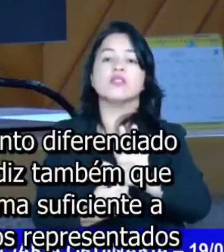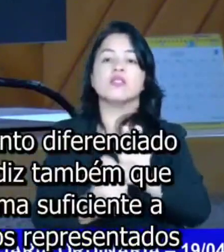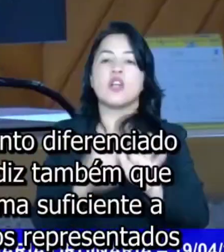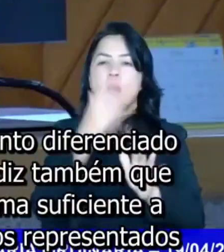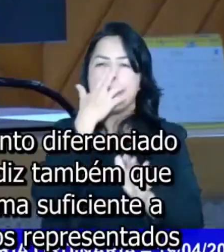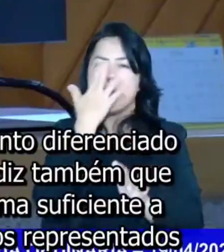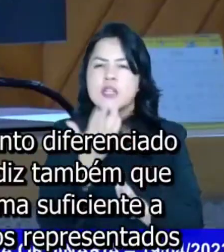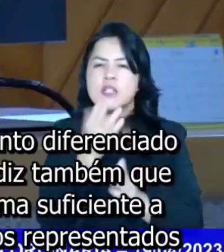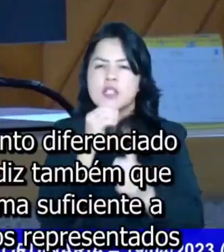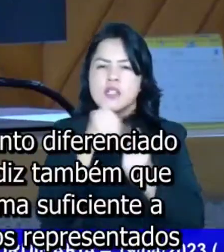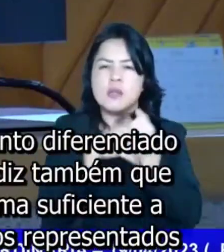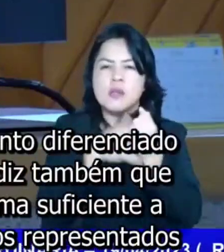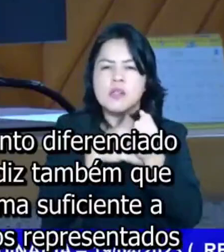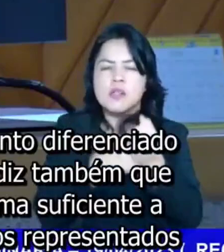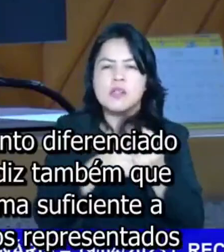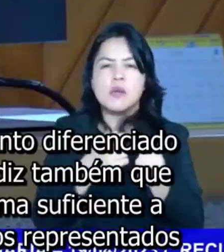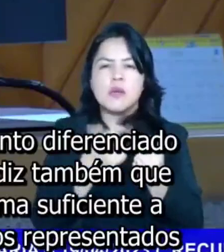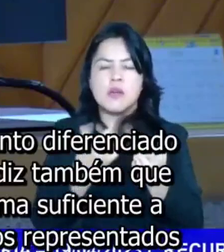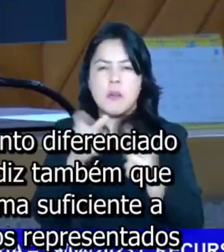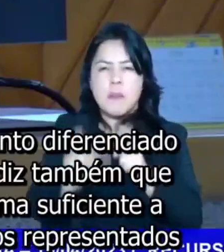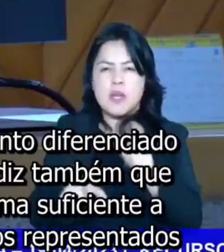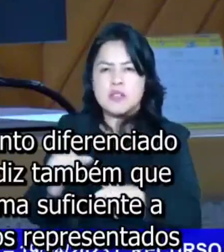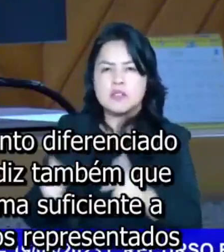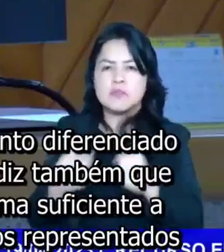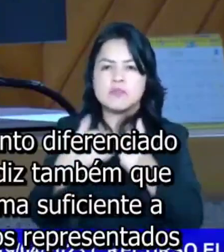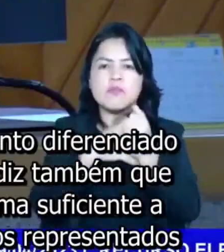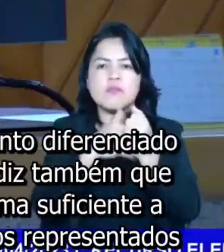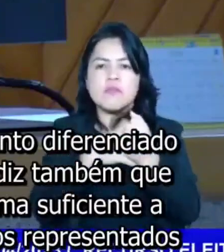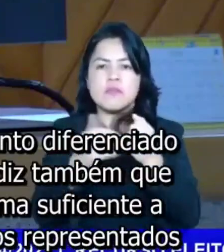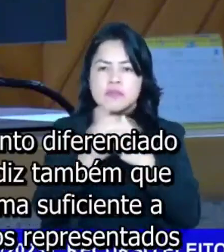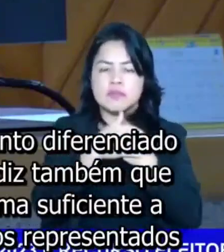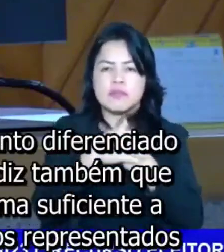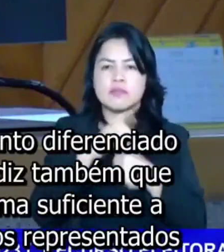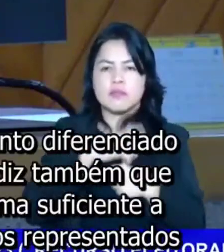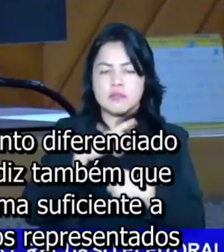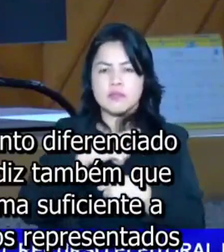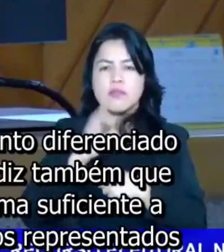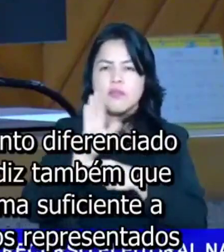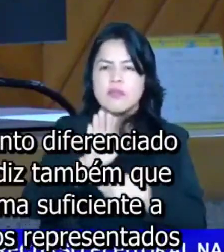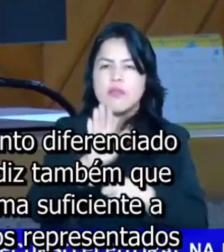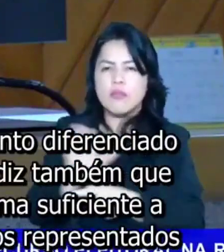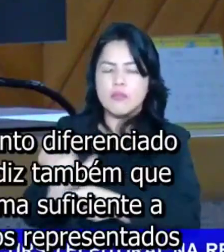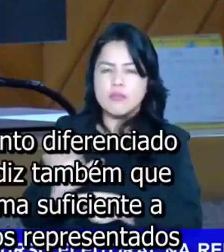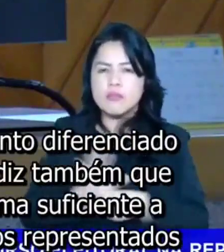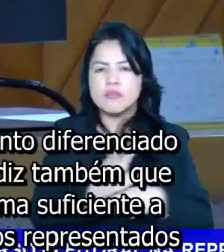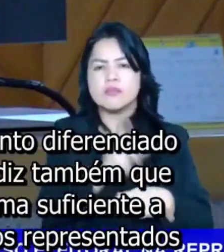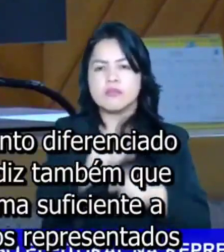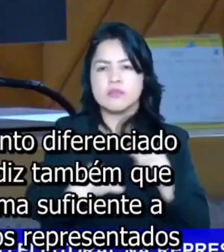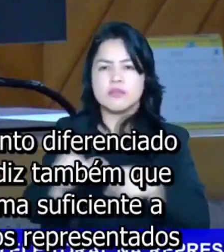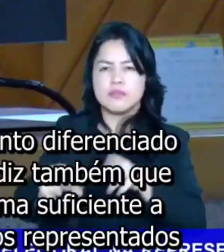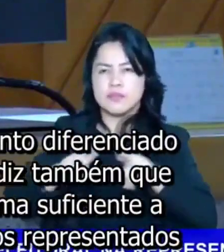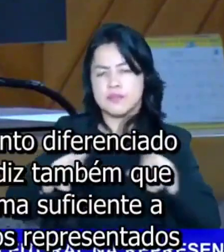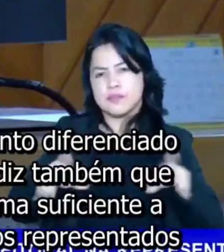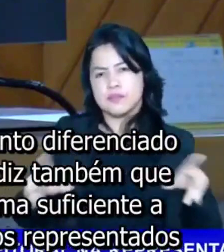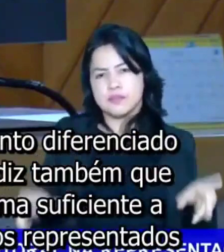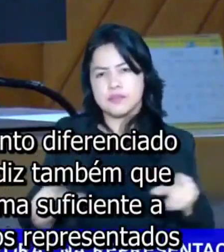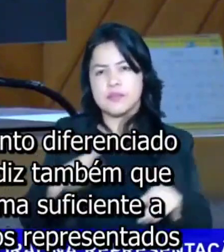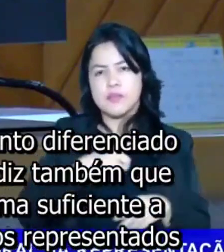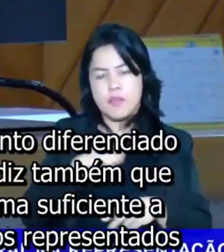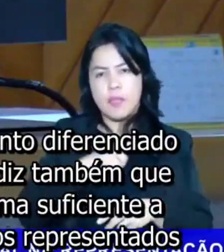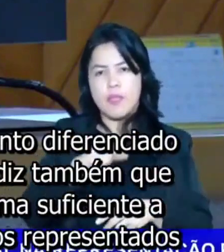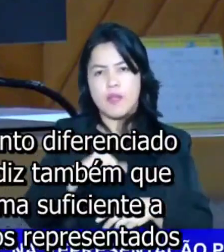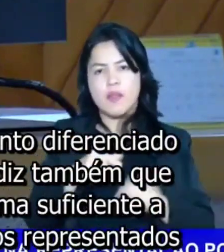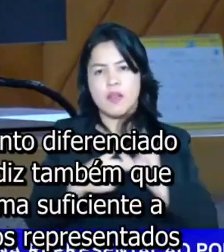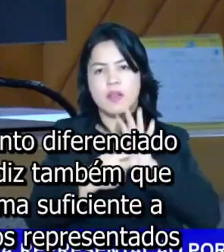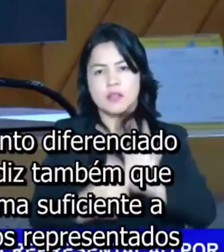peixes pequenos, denota, então, um tratamento diferenciado para quem se encontra na mesma situação jurídica. E diz também que os elementos colacionados nos